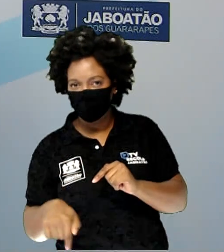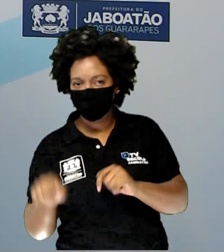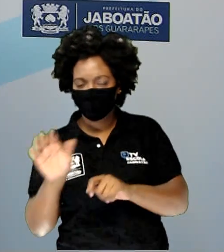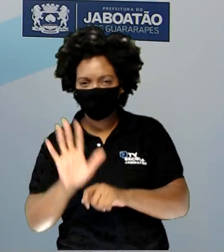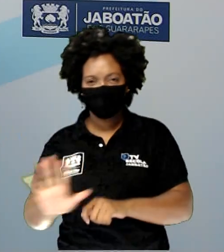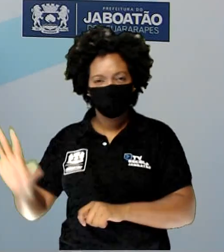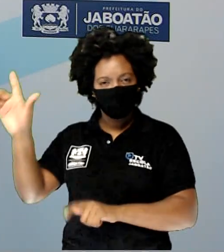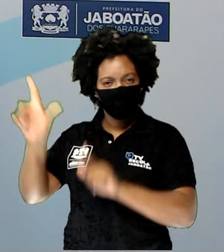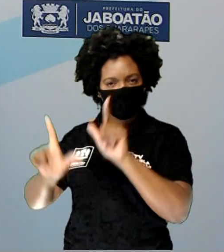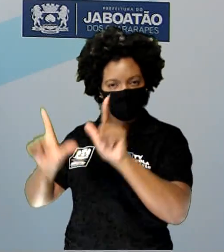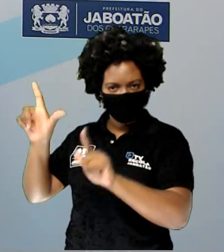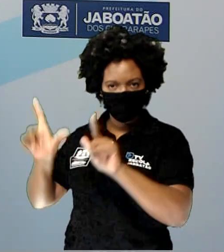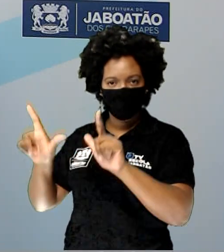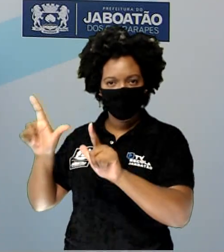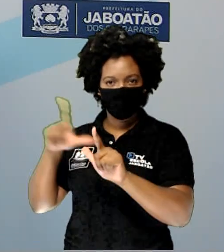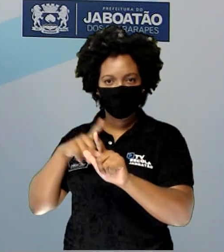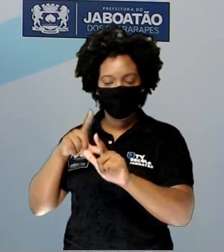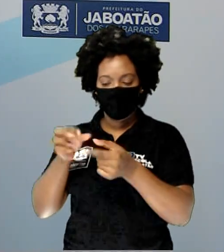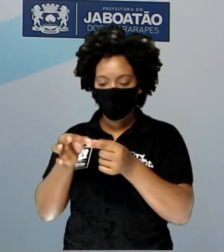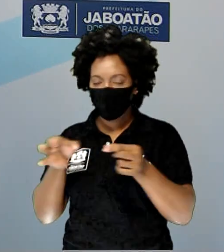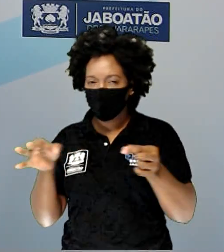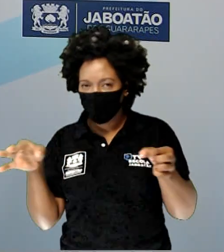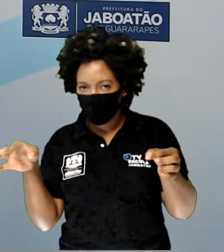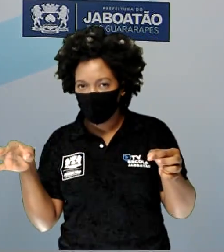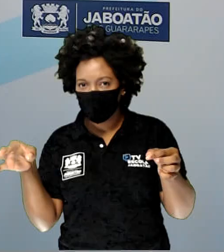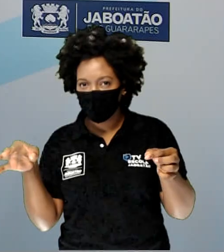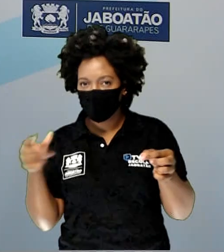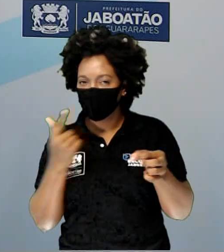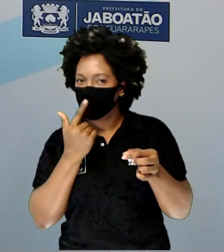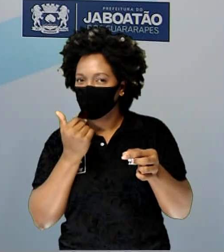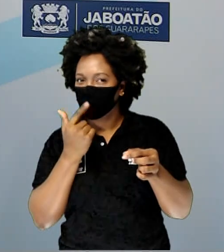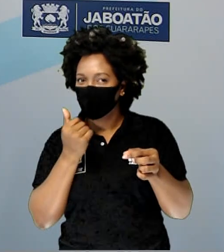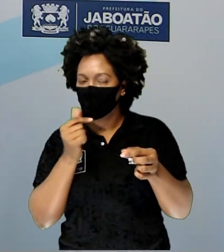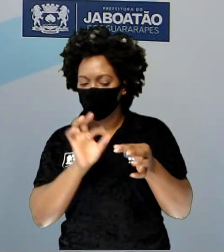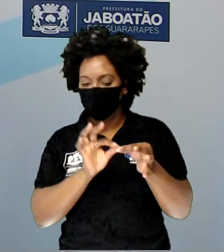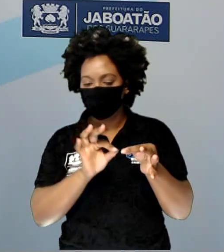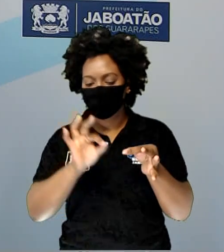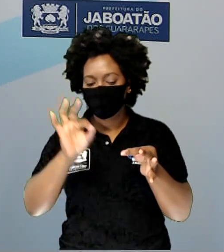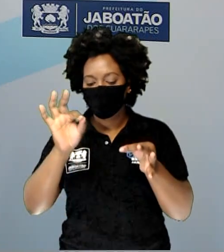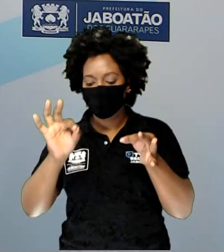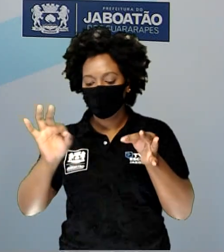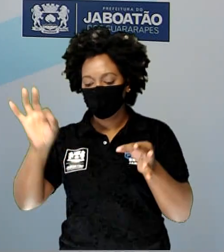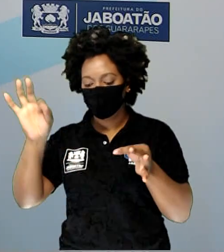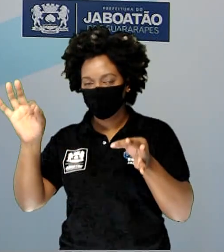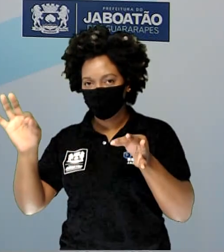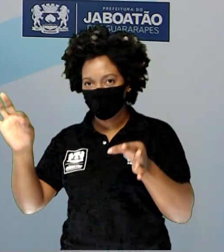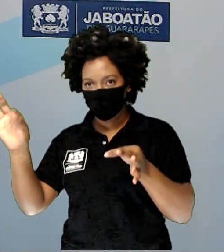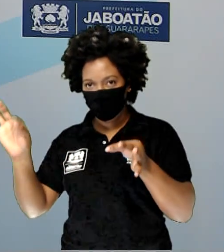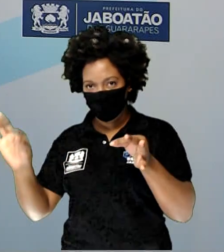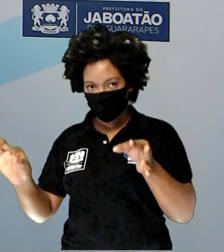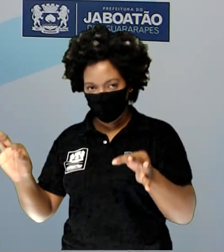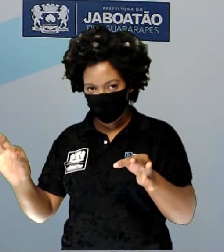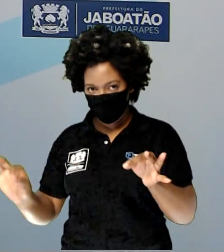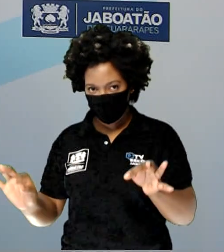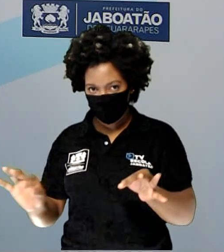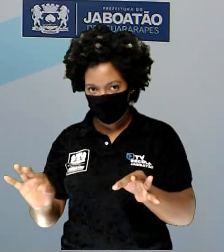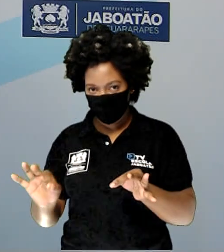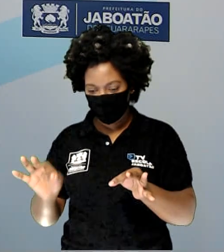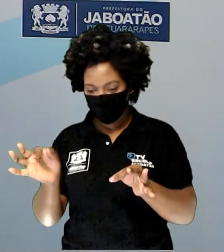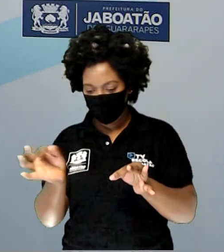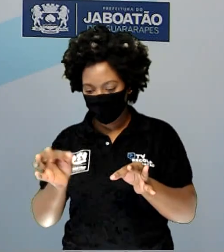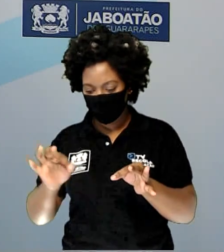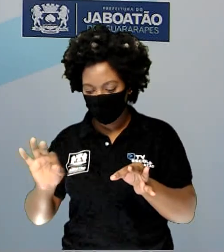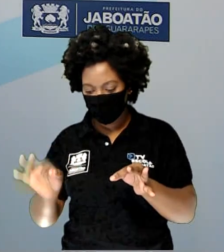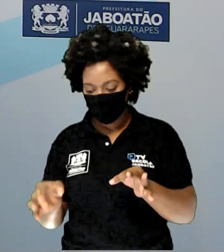vai ter essa linha vermelha aqui passando pelo seu planisfério terrestre, a parte abaixo todos